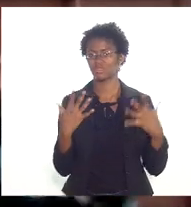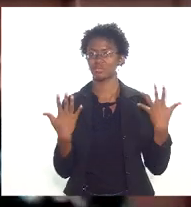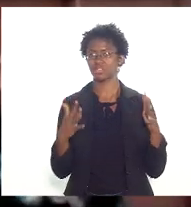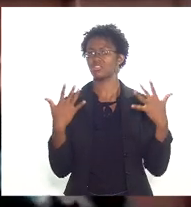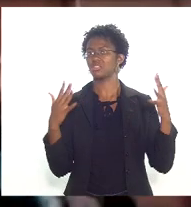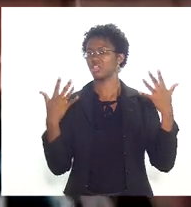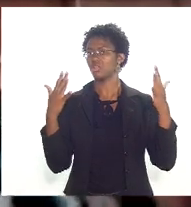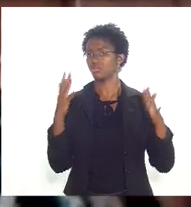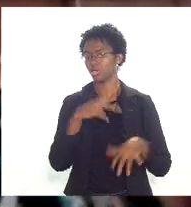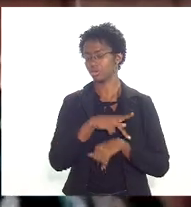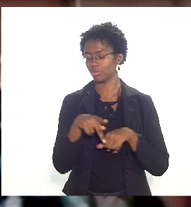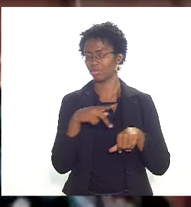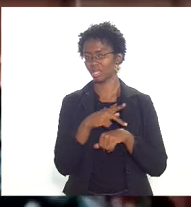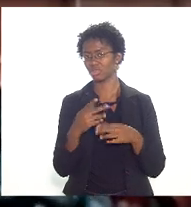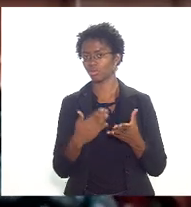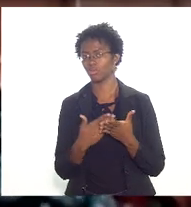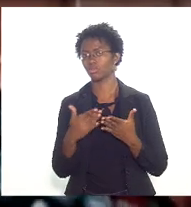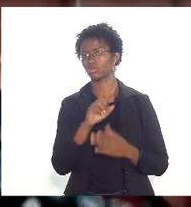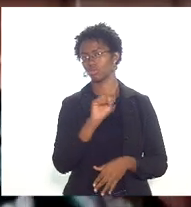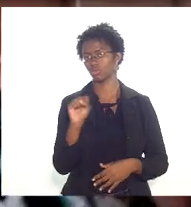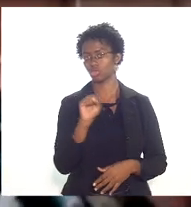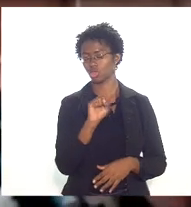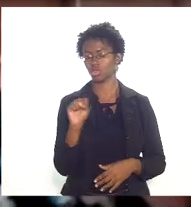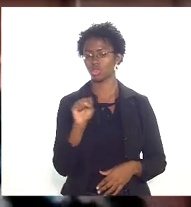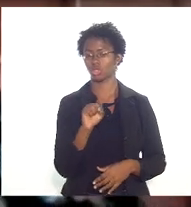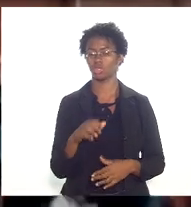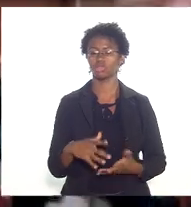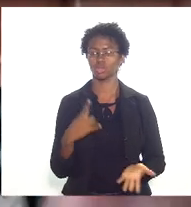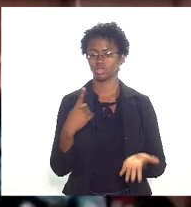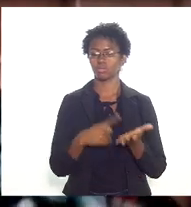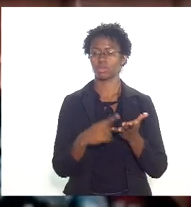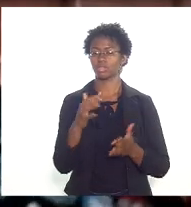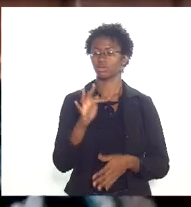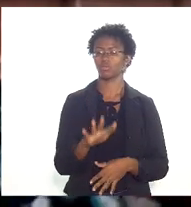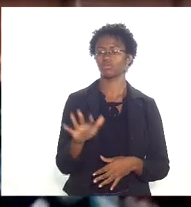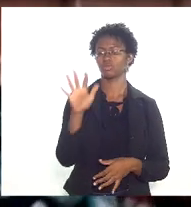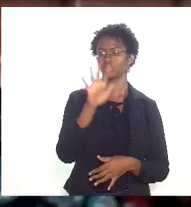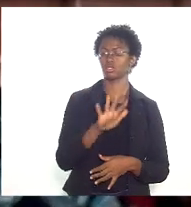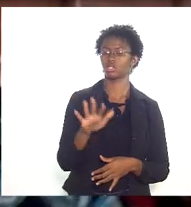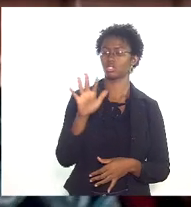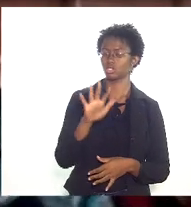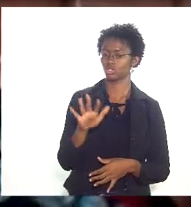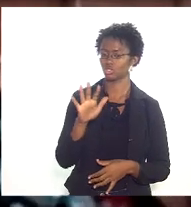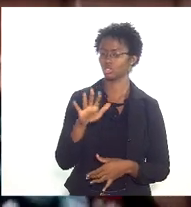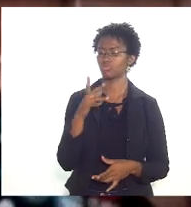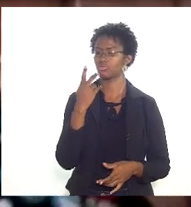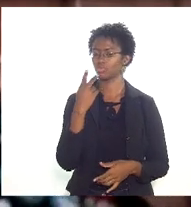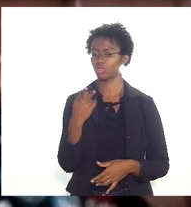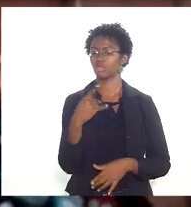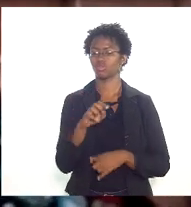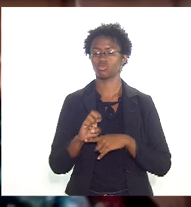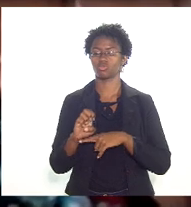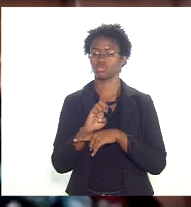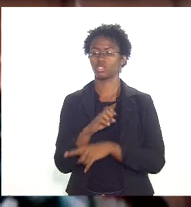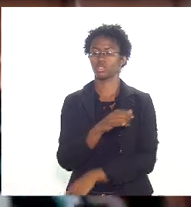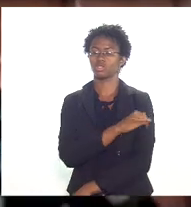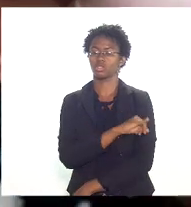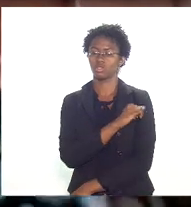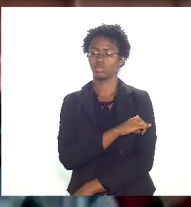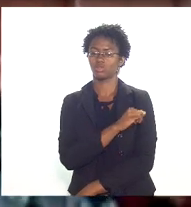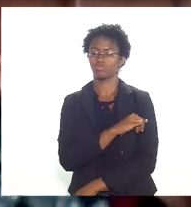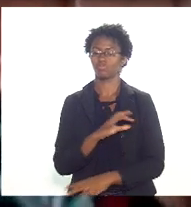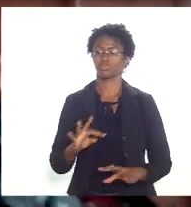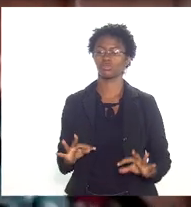88 vem é só beges do pacto federativo em se tratando do Estado do Rio de Janeiro